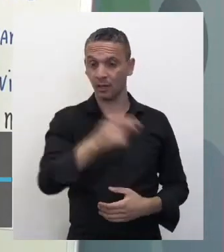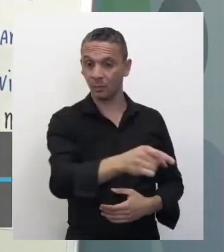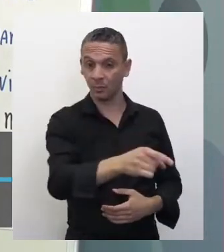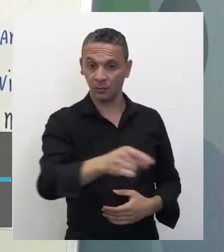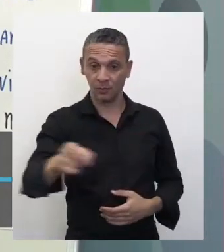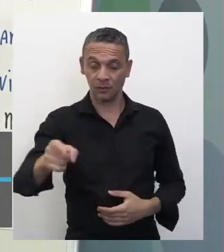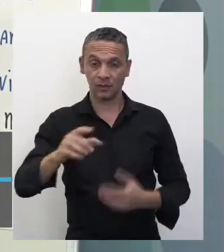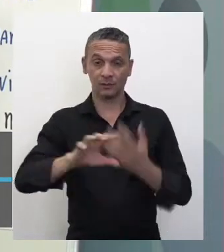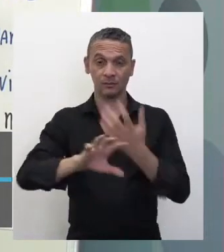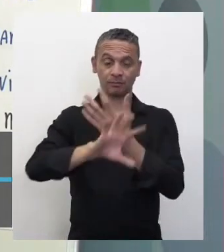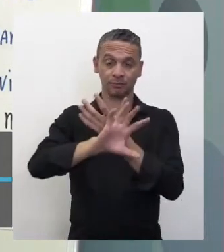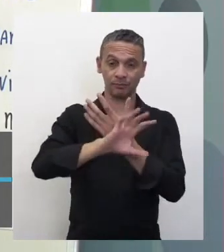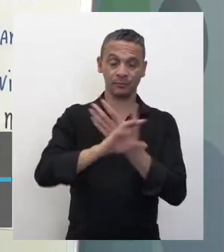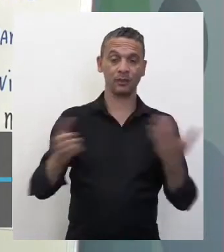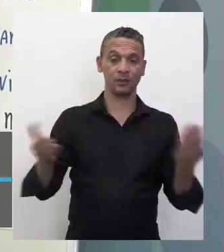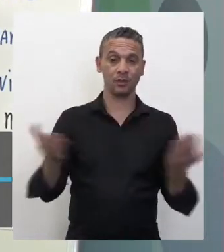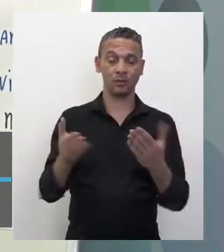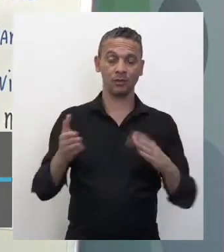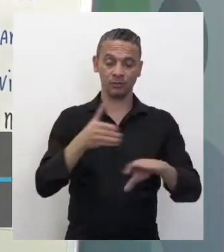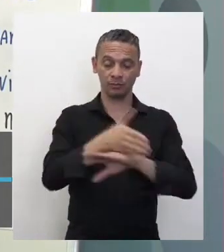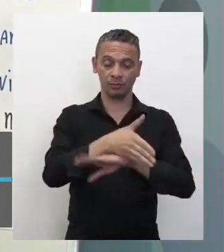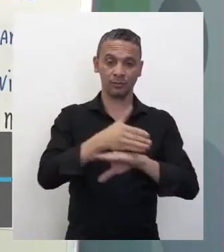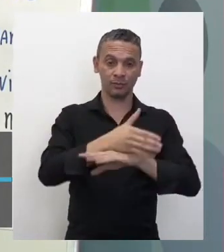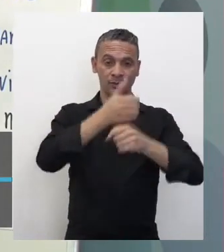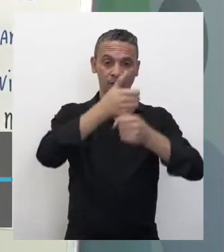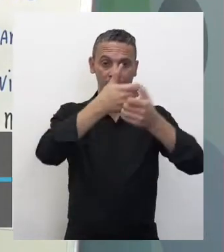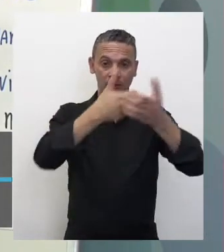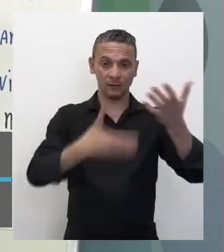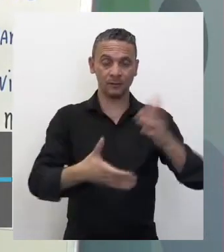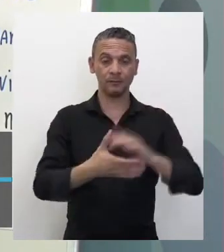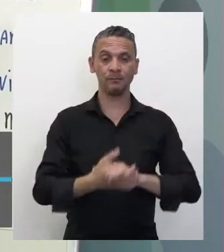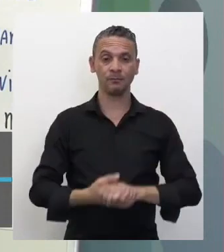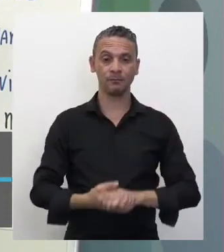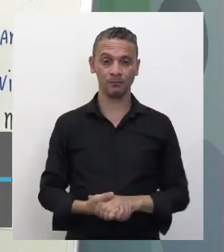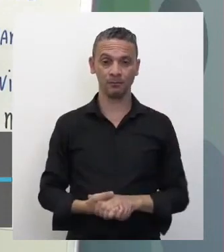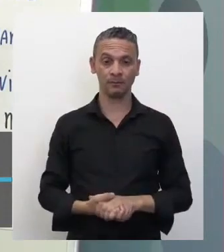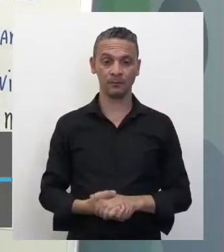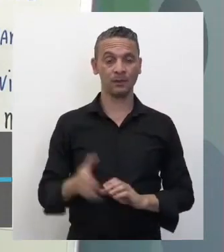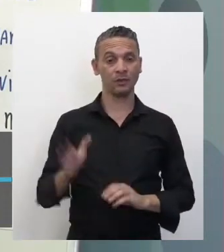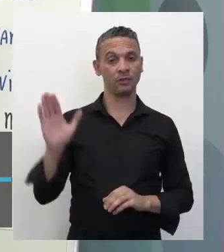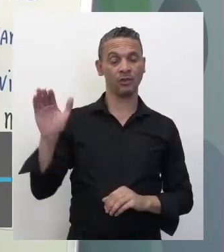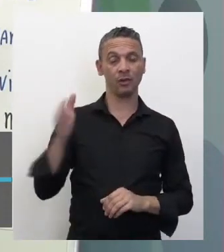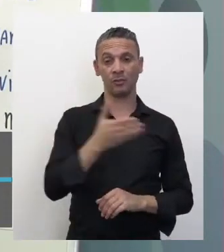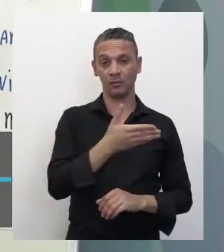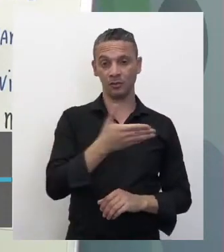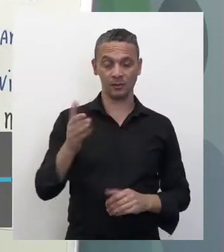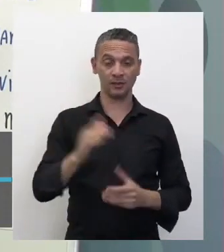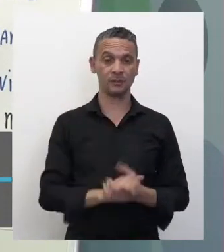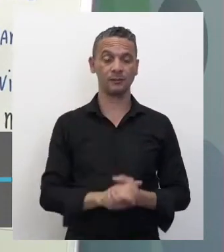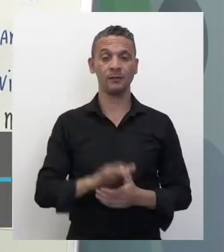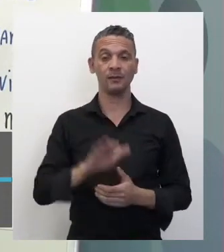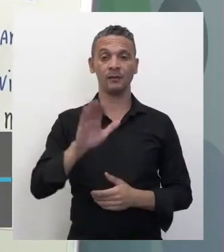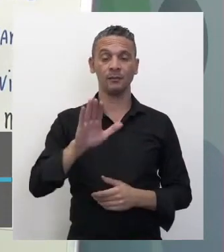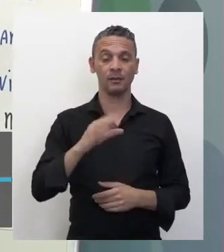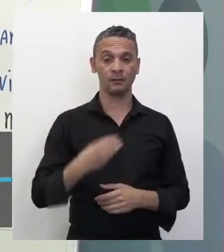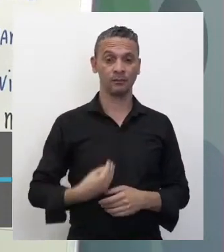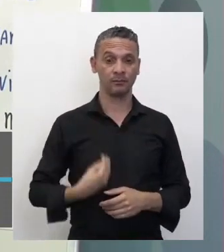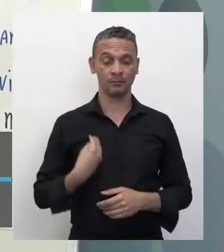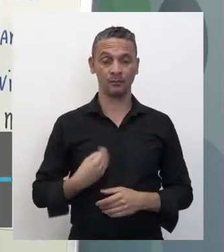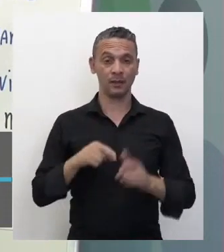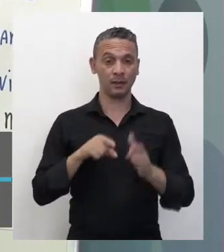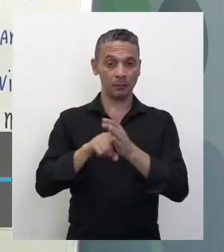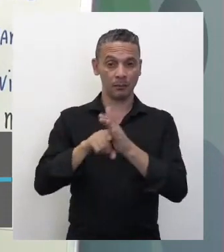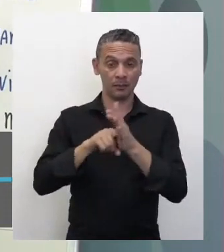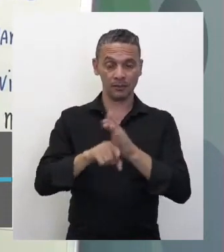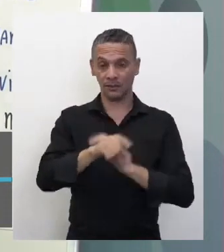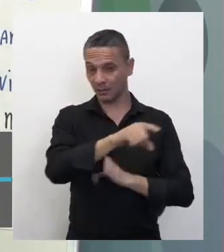aqueles que participaram ativamente do chat. We have to say goodbye, a gente vai dizer um tchauzinho para vocês, mas existe uma pesquisa